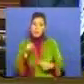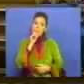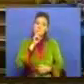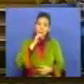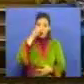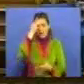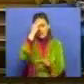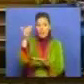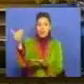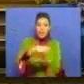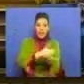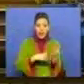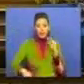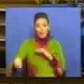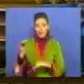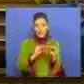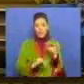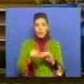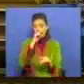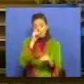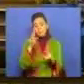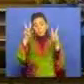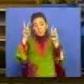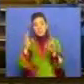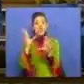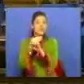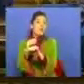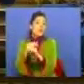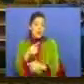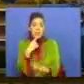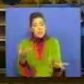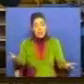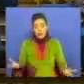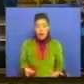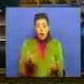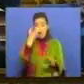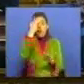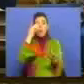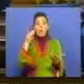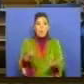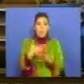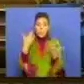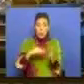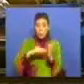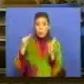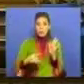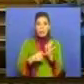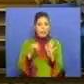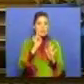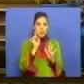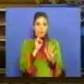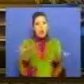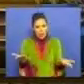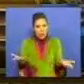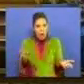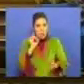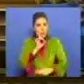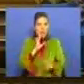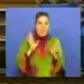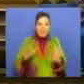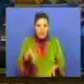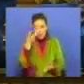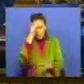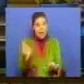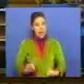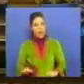referendo. Coloca-se, aliás, numa situação extraordinária, quer dizer-nos assim, o tratado é importante, claro que é, deve ser